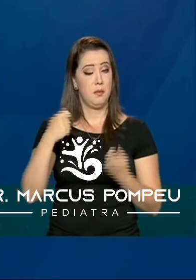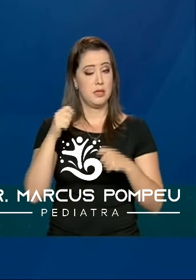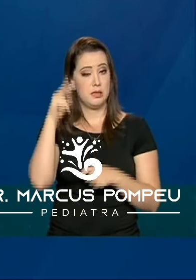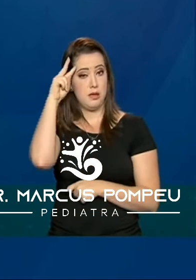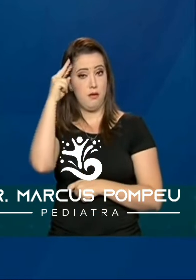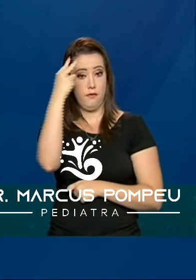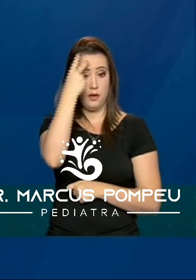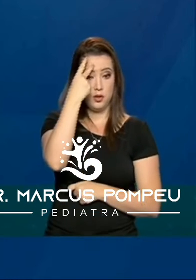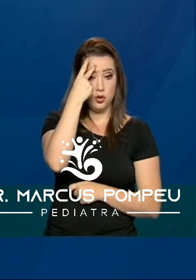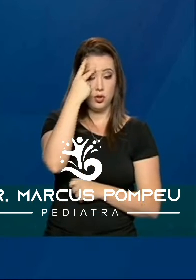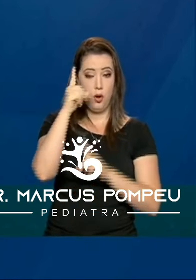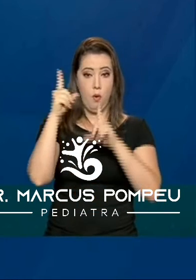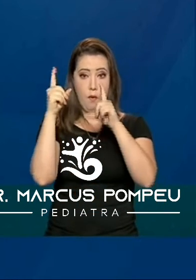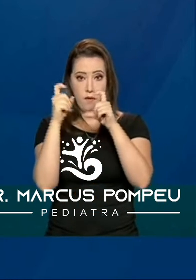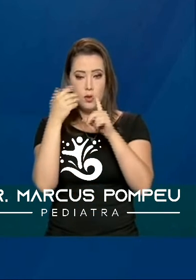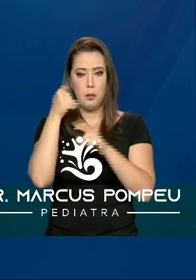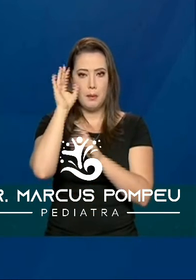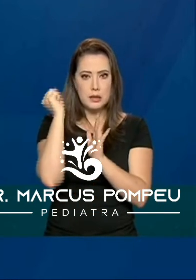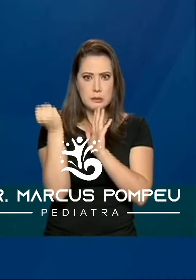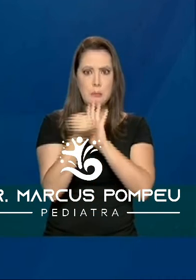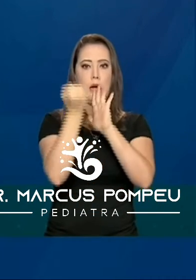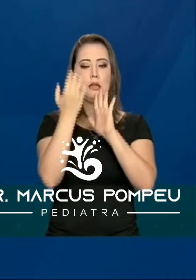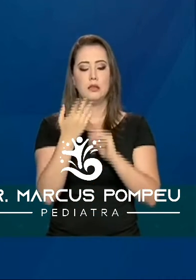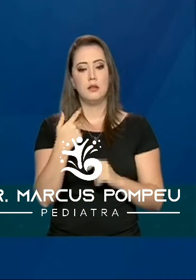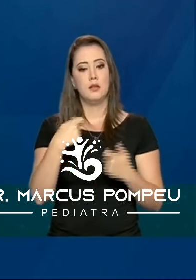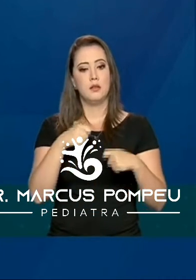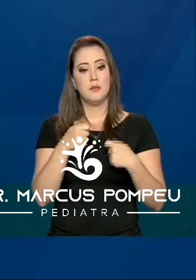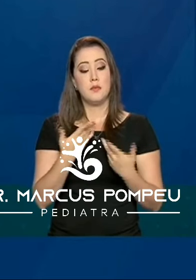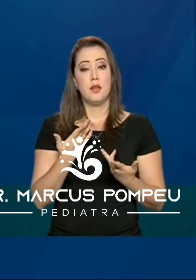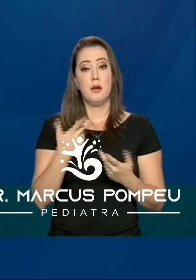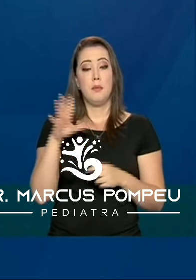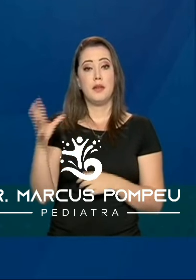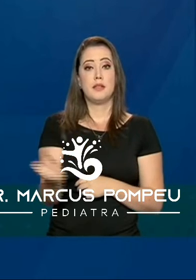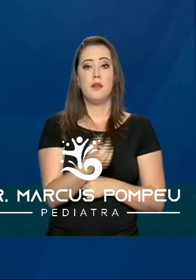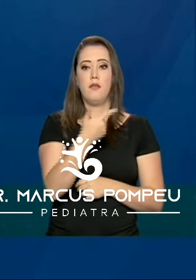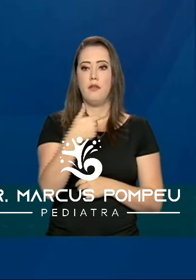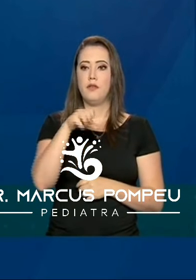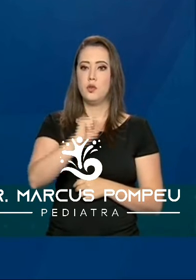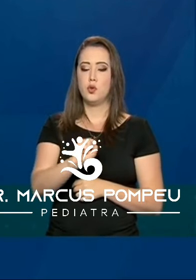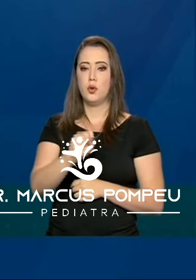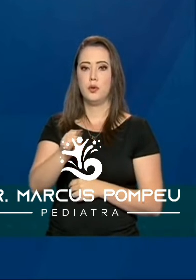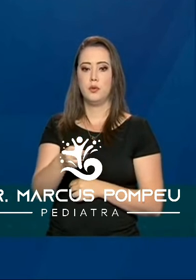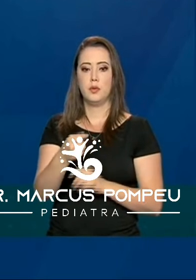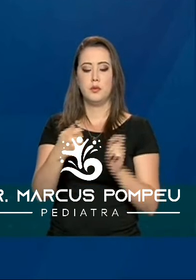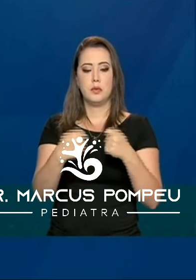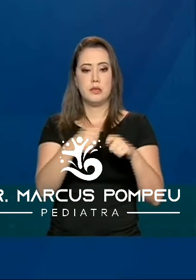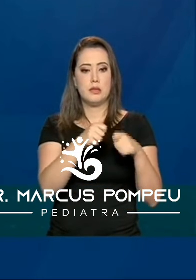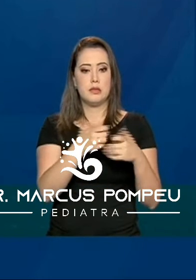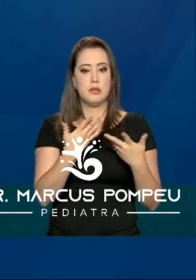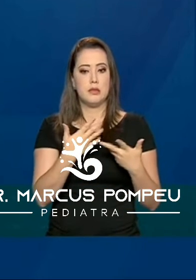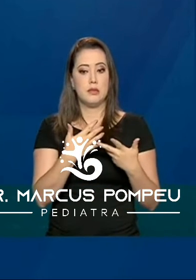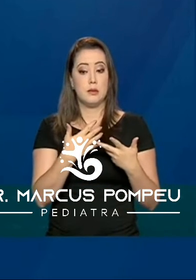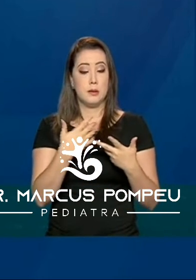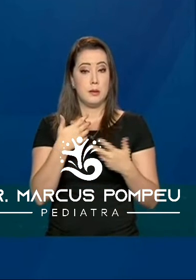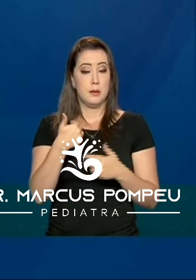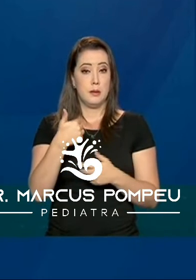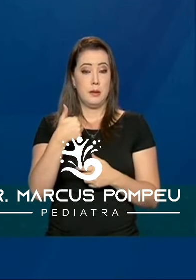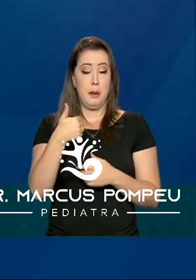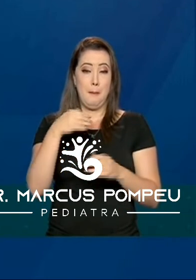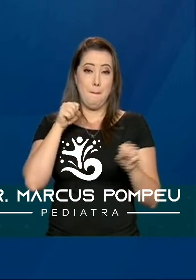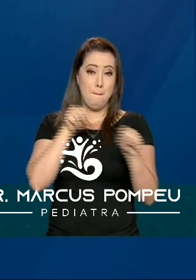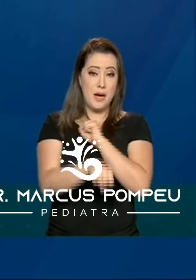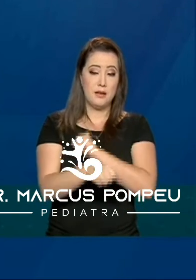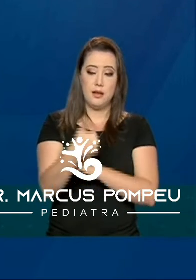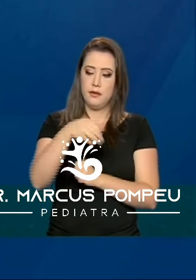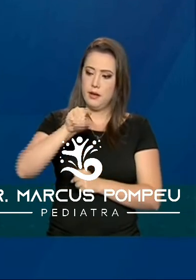imagens mais marcantes. Para salvar 28 crianças, tem que vacinar 10 mil. Expô isso aqui. miocardite, para sempre. Não existe